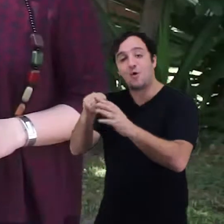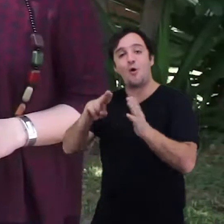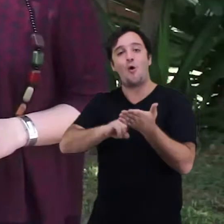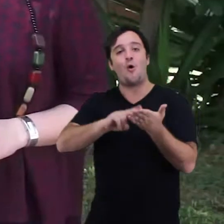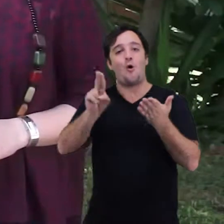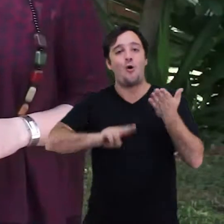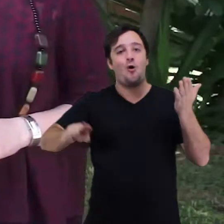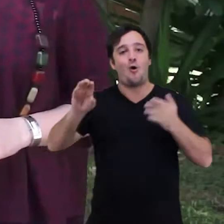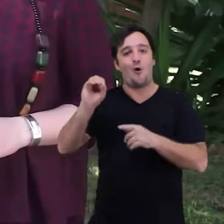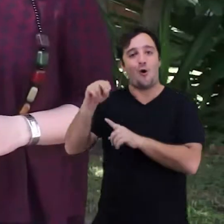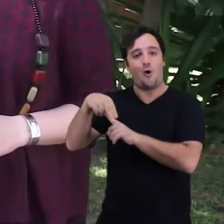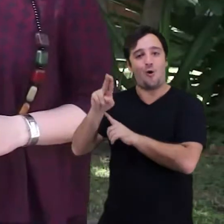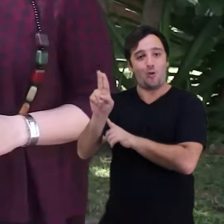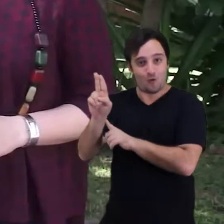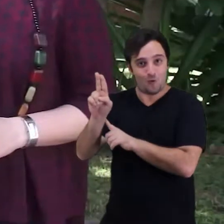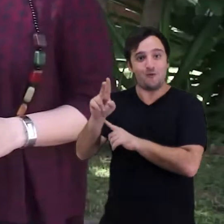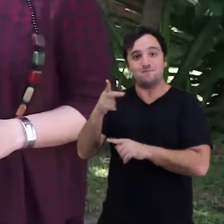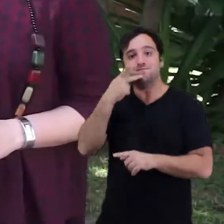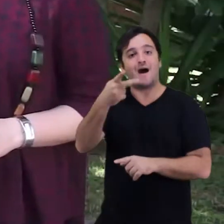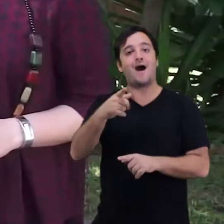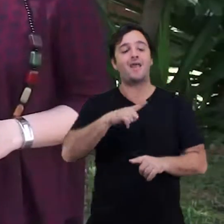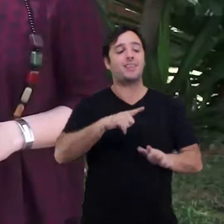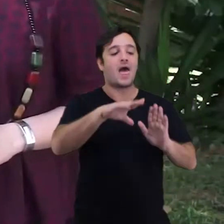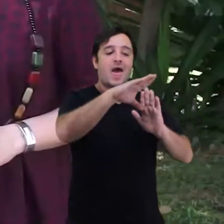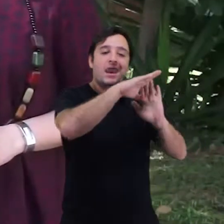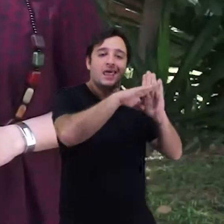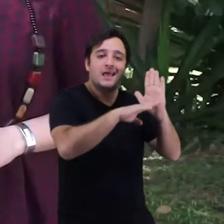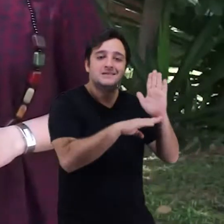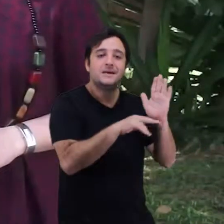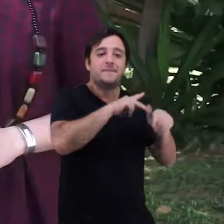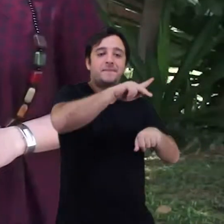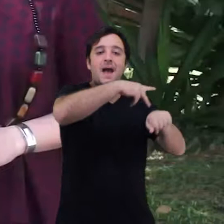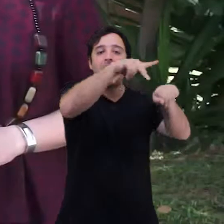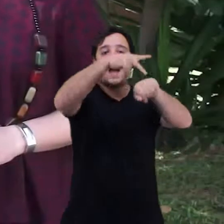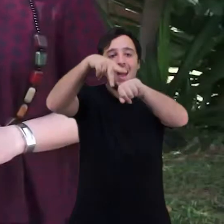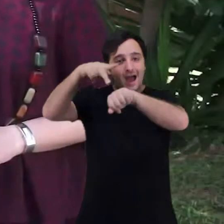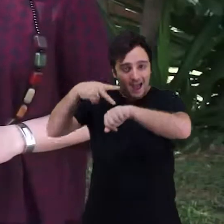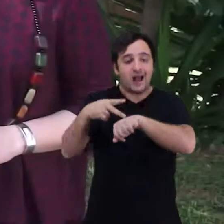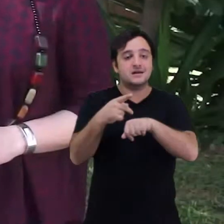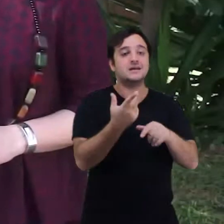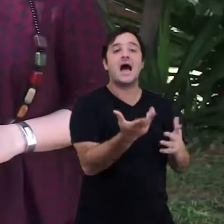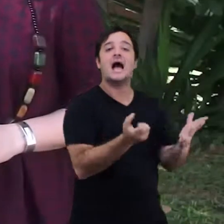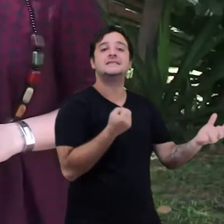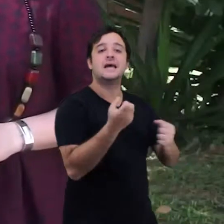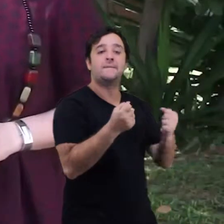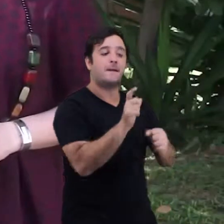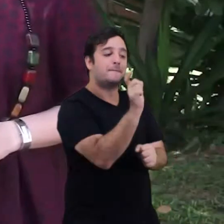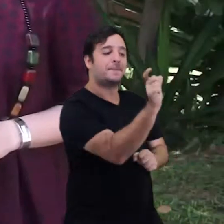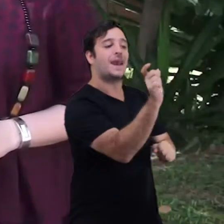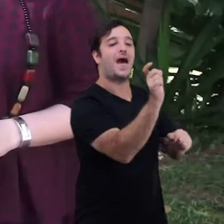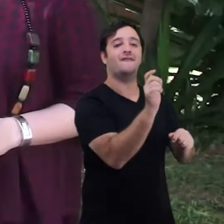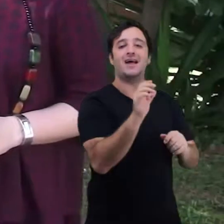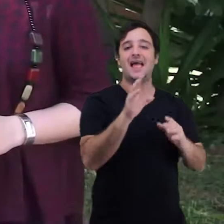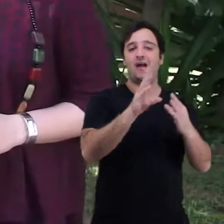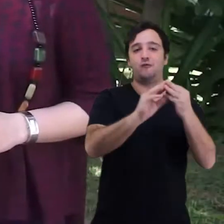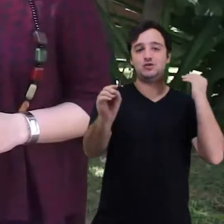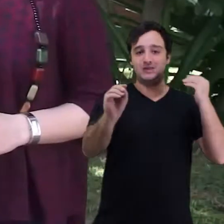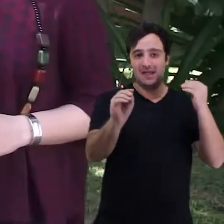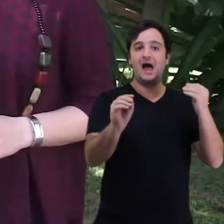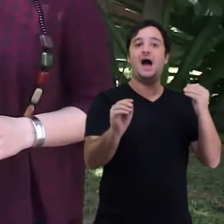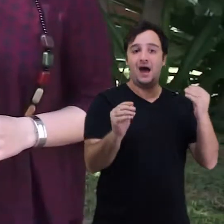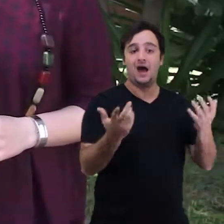recebida, acolhida no Brasil ou em outro país como refugiada. O que isso significa? Teoricamente, que ela está sob